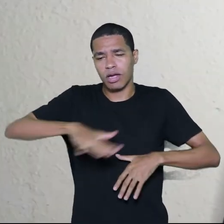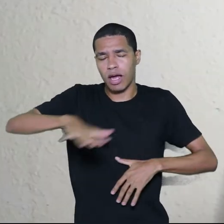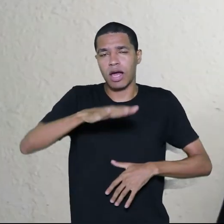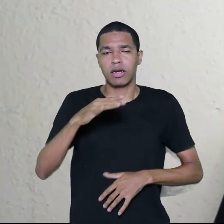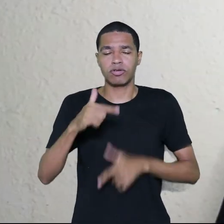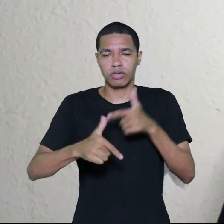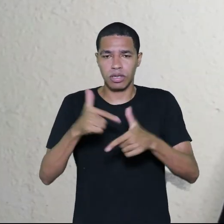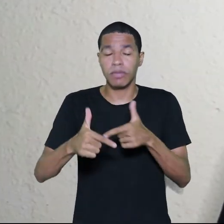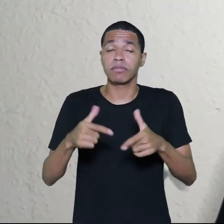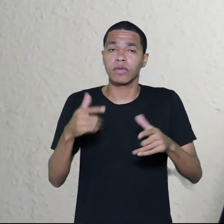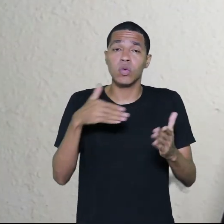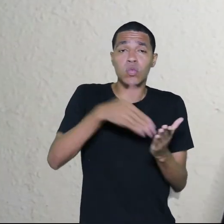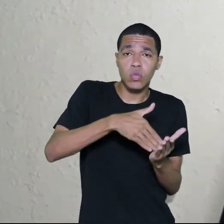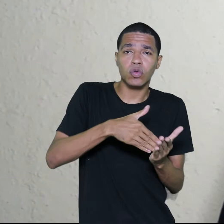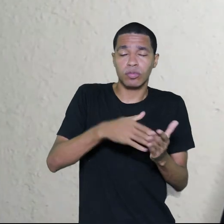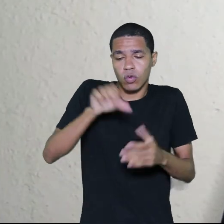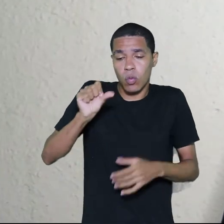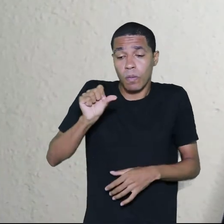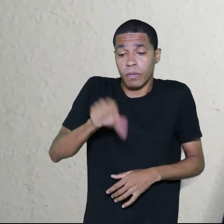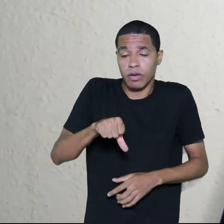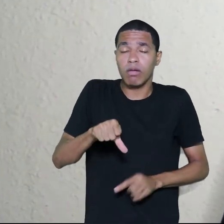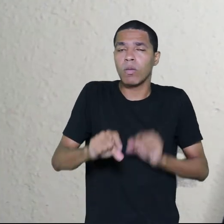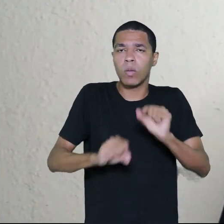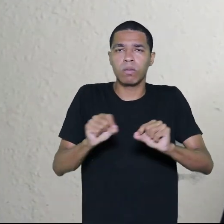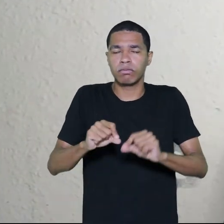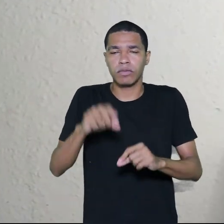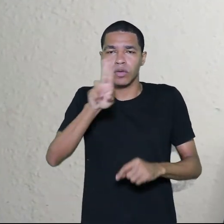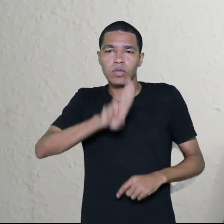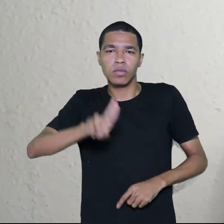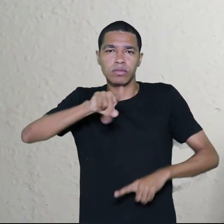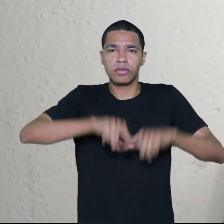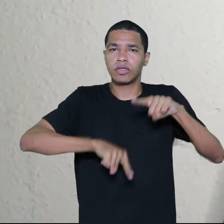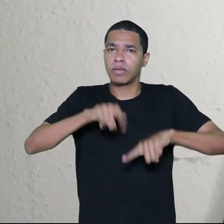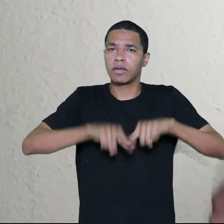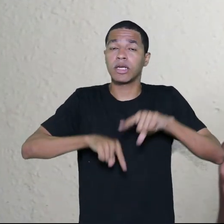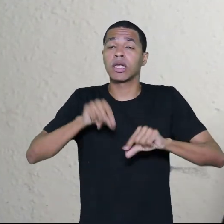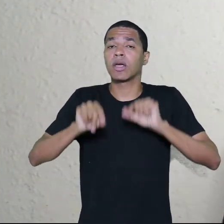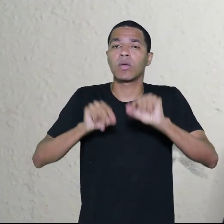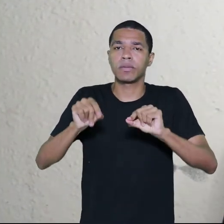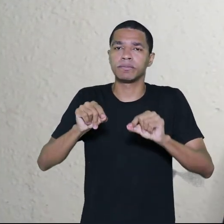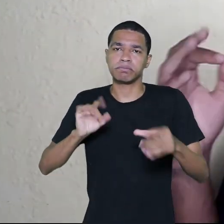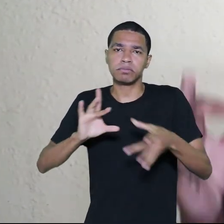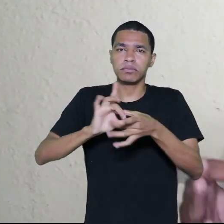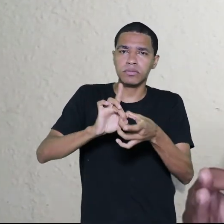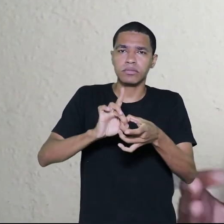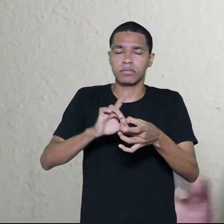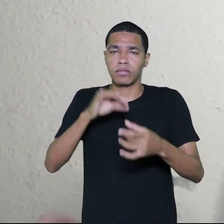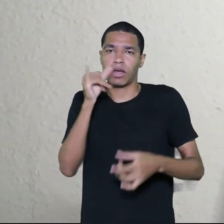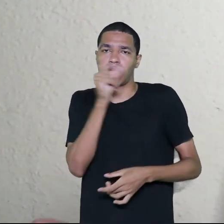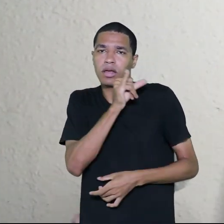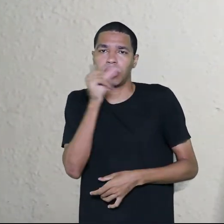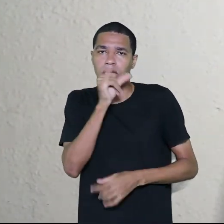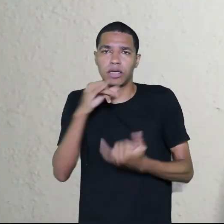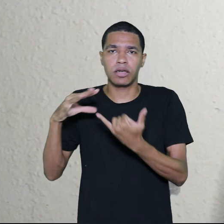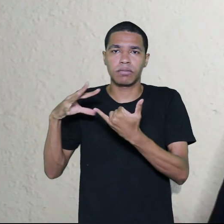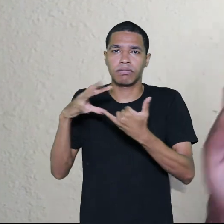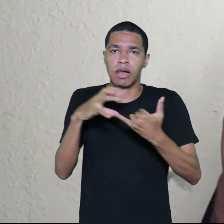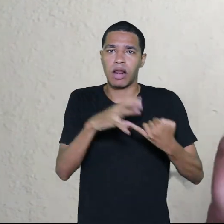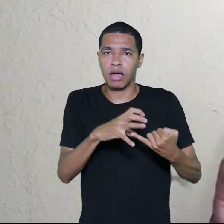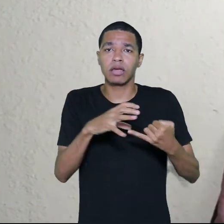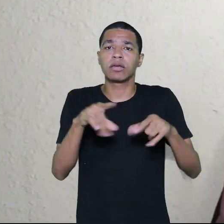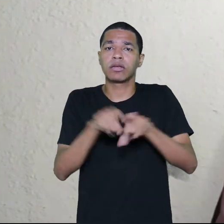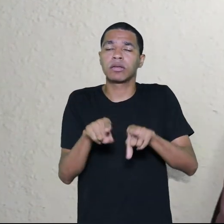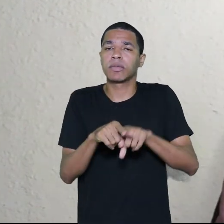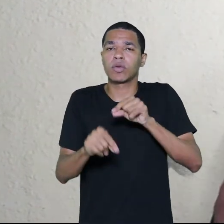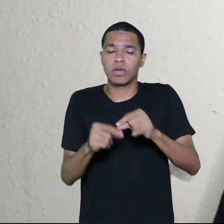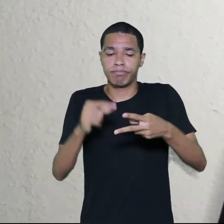trabalho. E por último, e talvez seja o pior deles, é o uso de equipamentos que estão ligados à corrente elétrica.